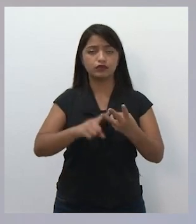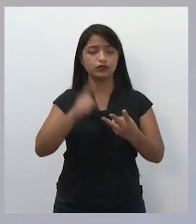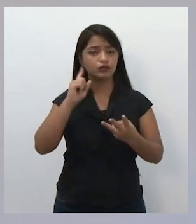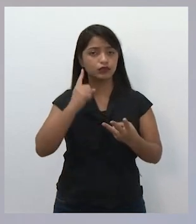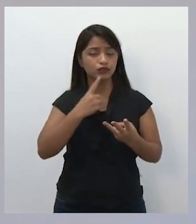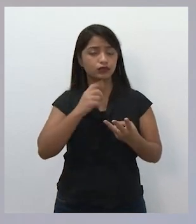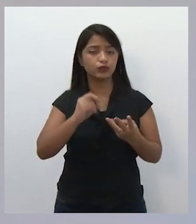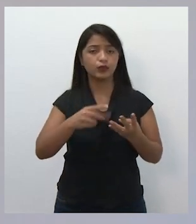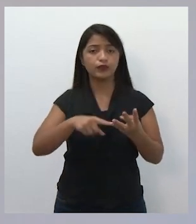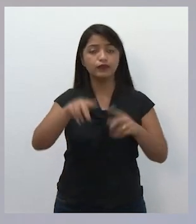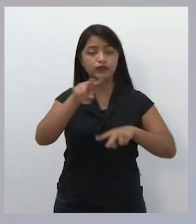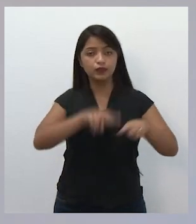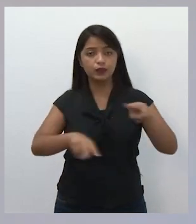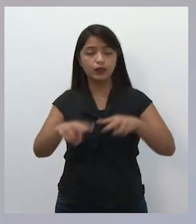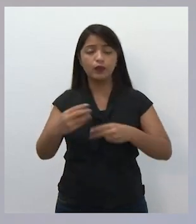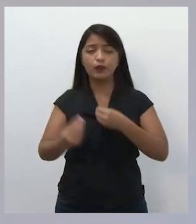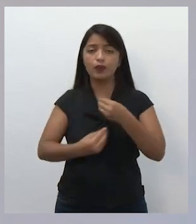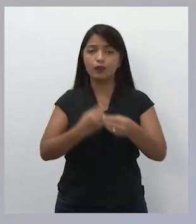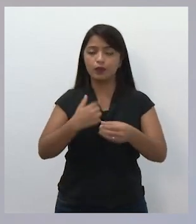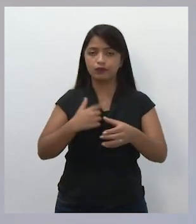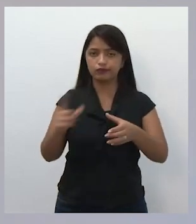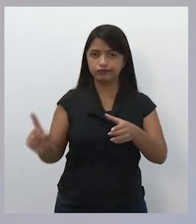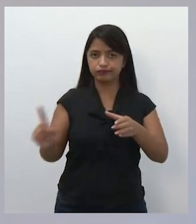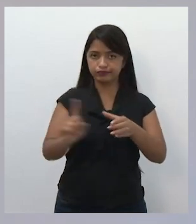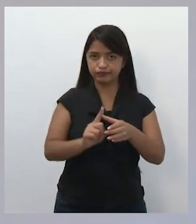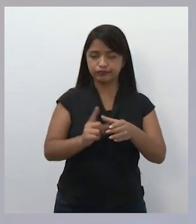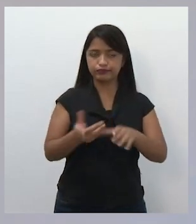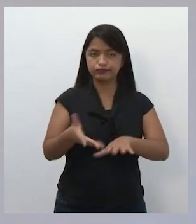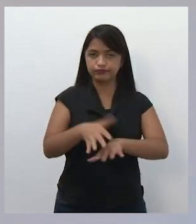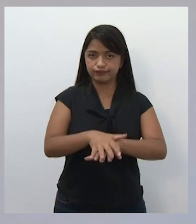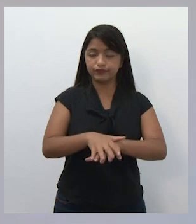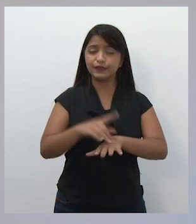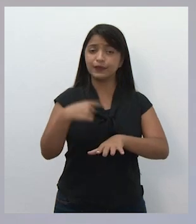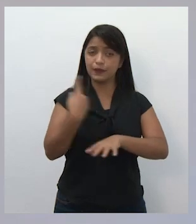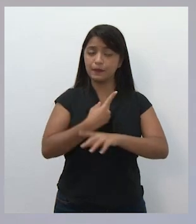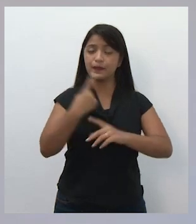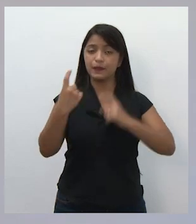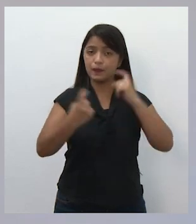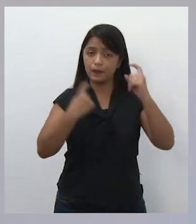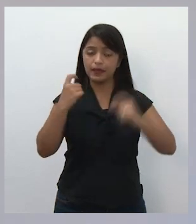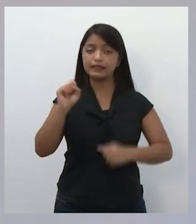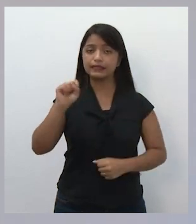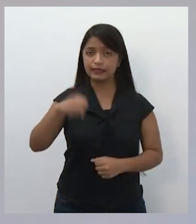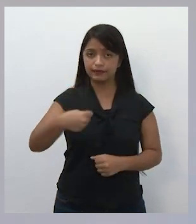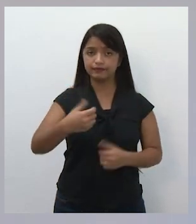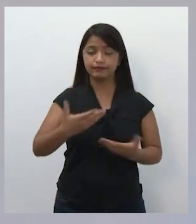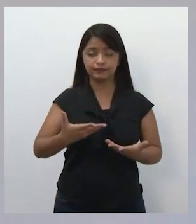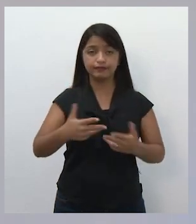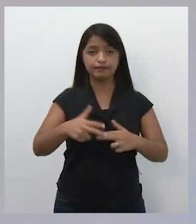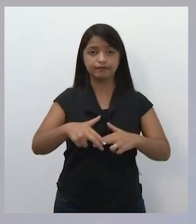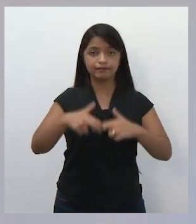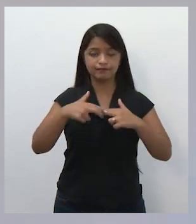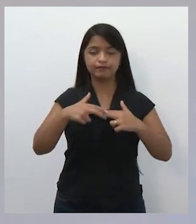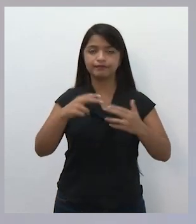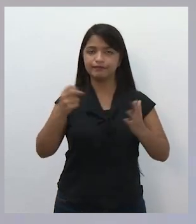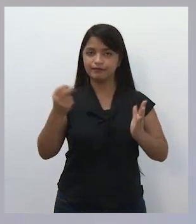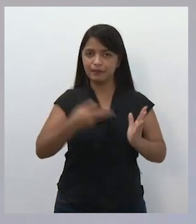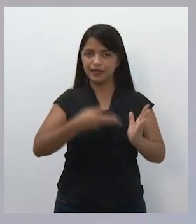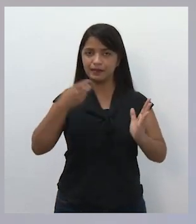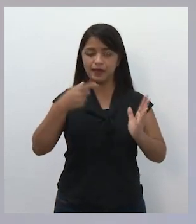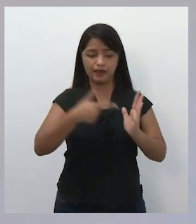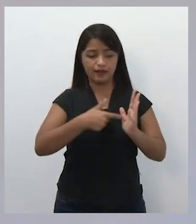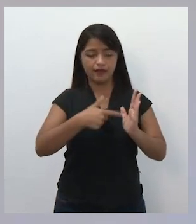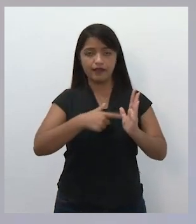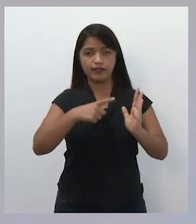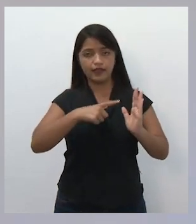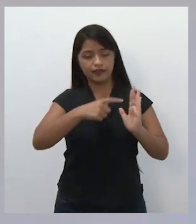existe, a gente pensou nisso, a gente teve uma preocupação, sim, com a educação especial. Vocês vão ver que o material existe uma situação de aprendizagem